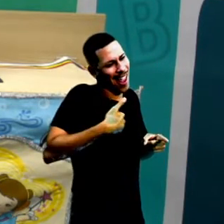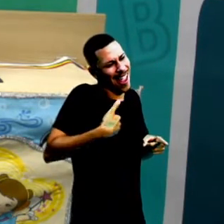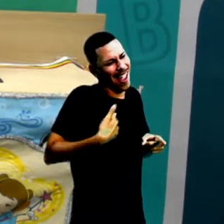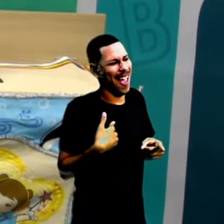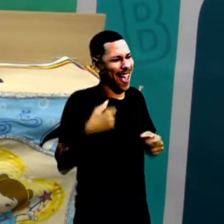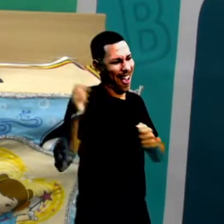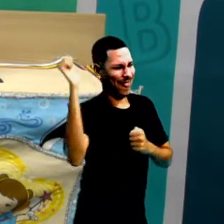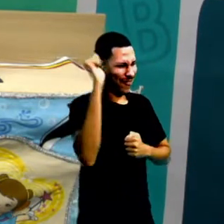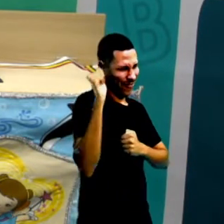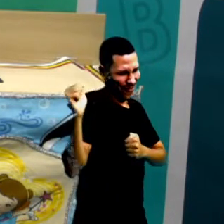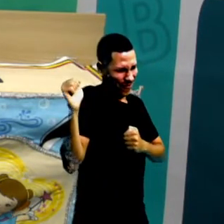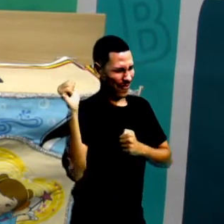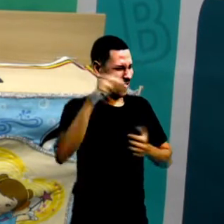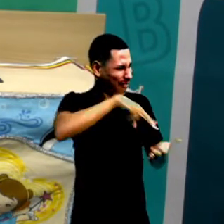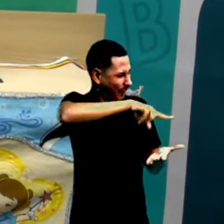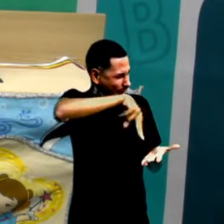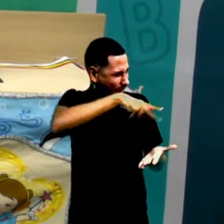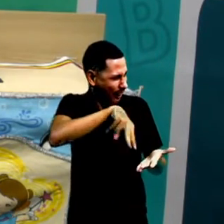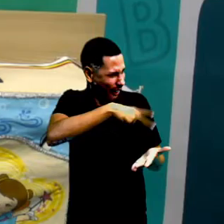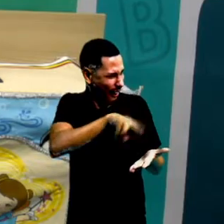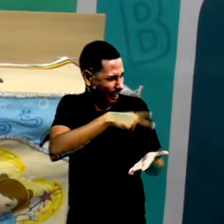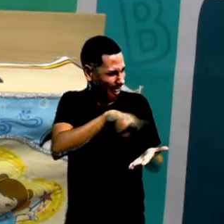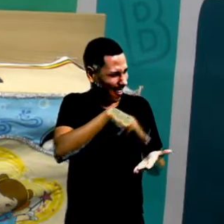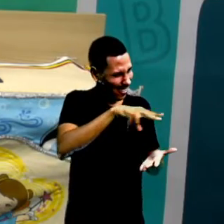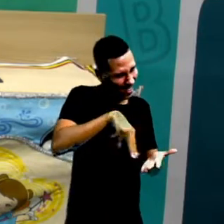muito forró com aqui